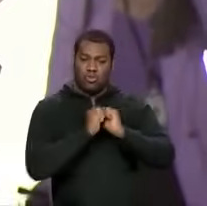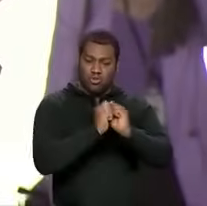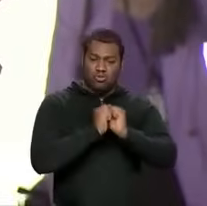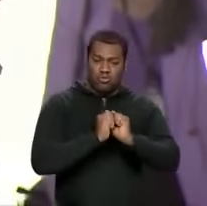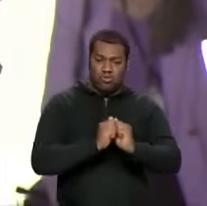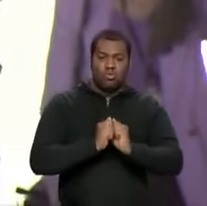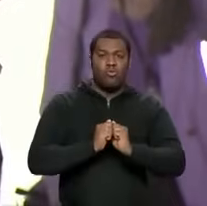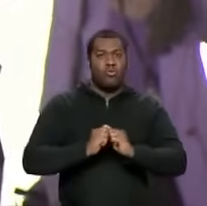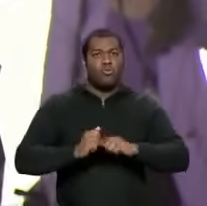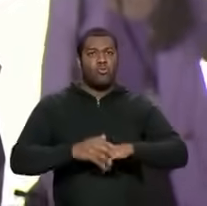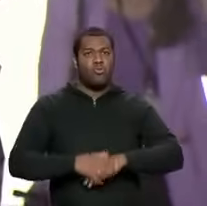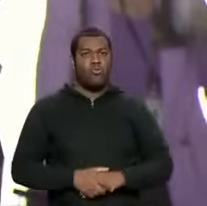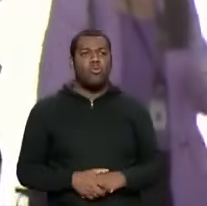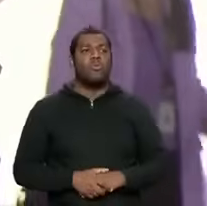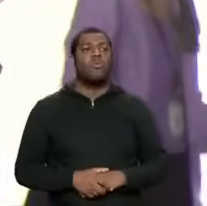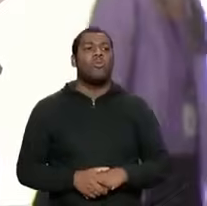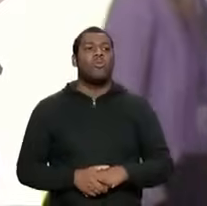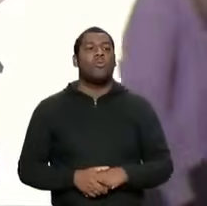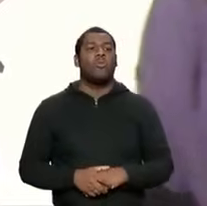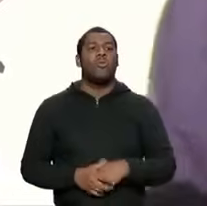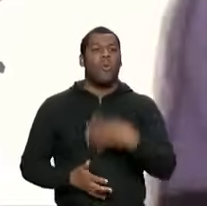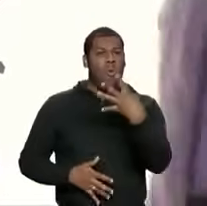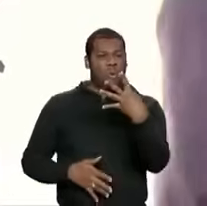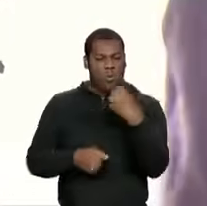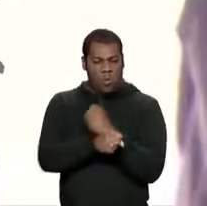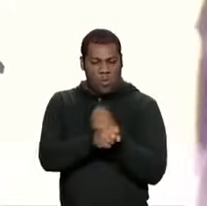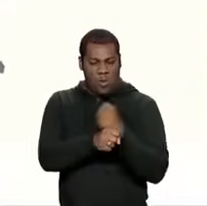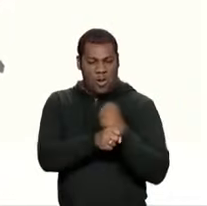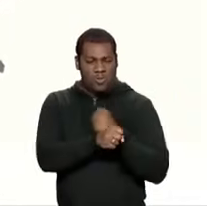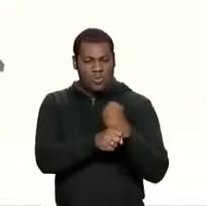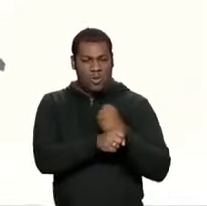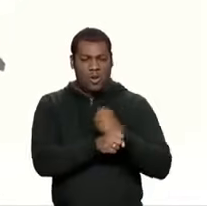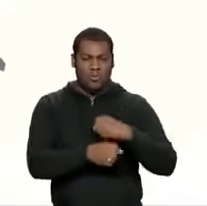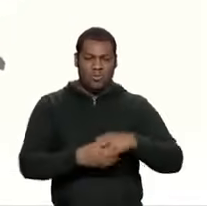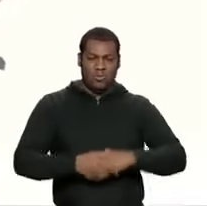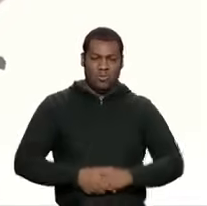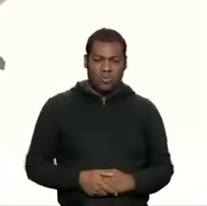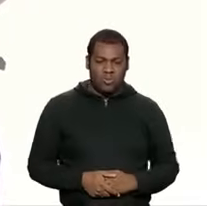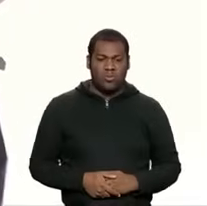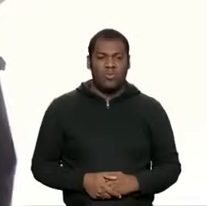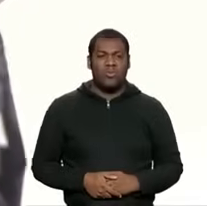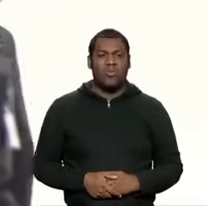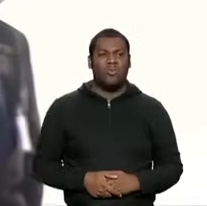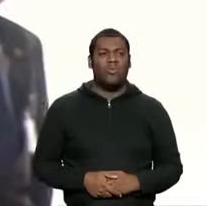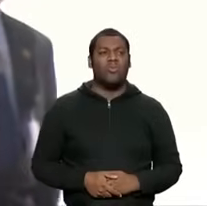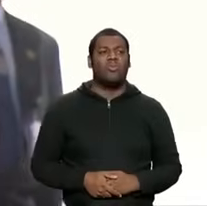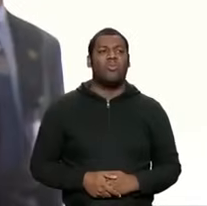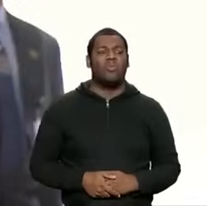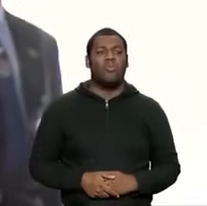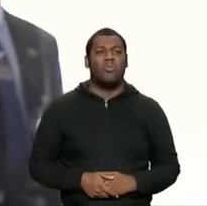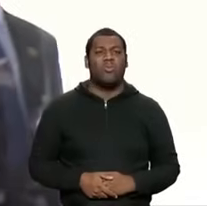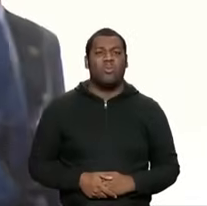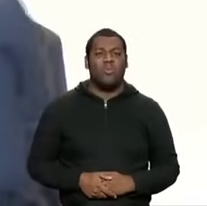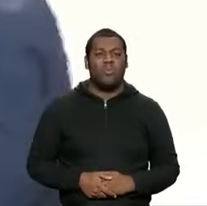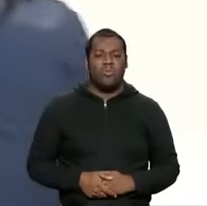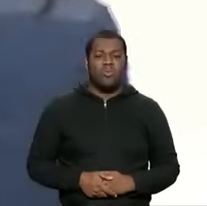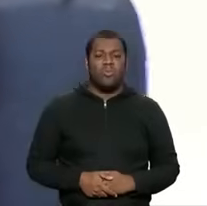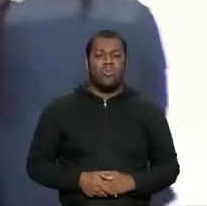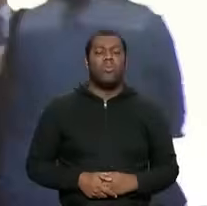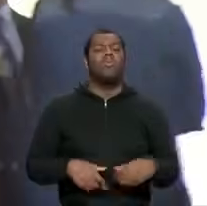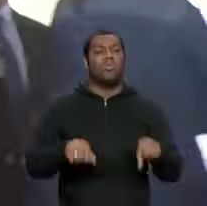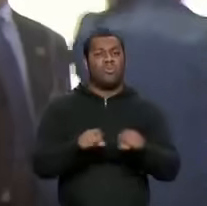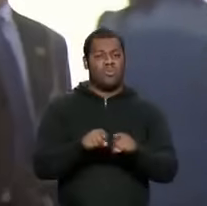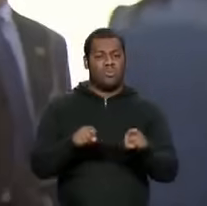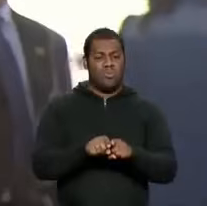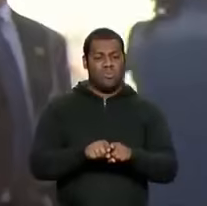aqui estiveram com a gente durante quase quatro anos presidente Lula nessa grande construção E é